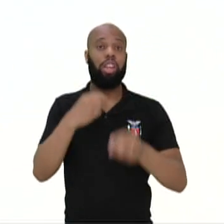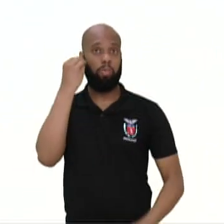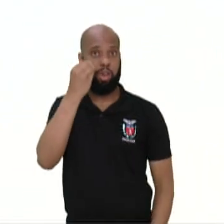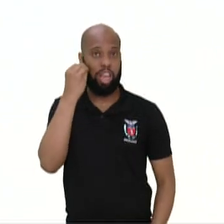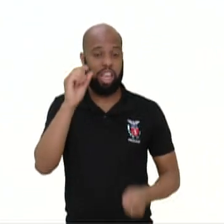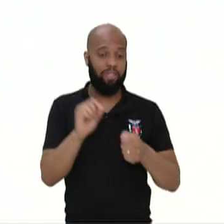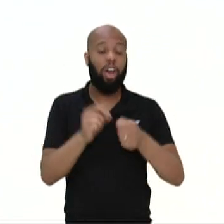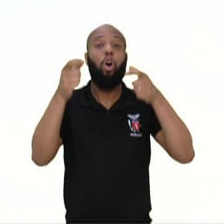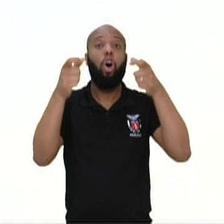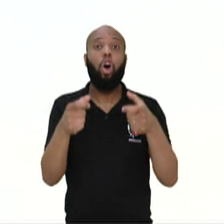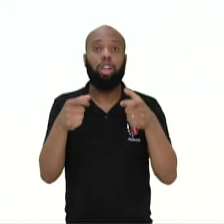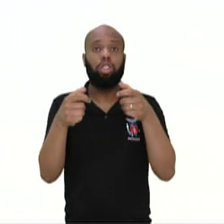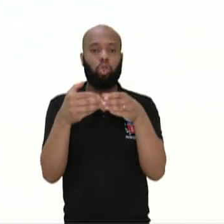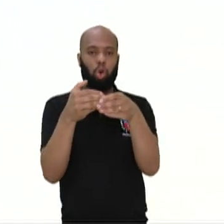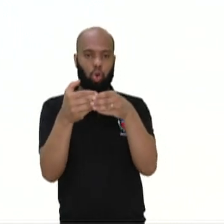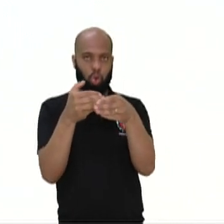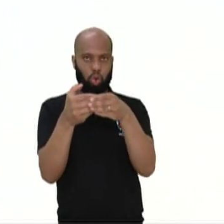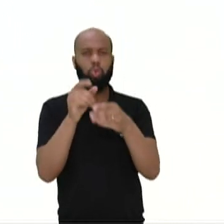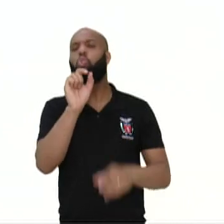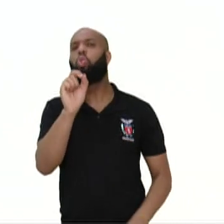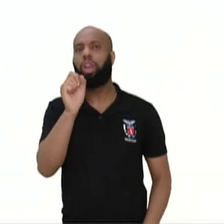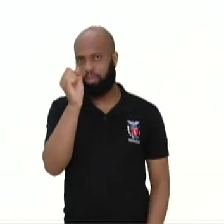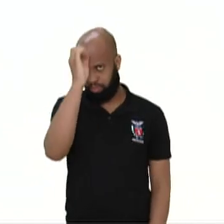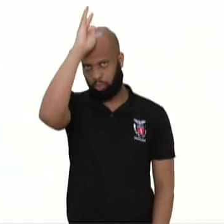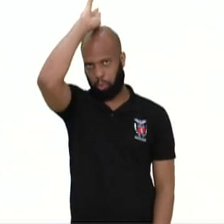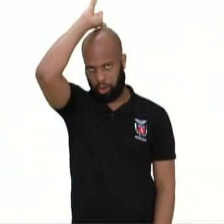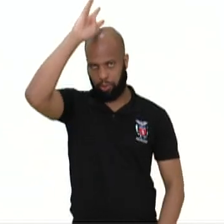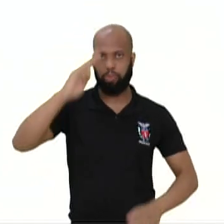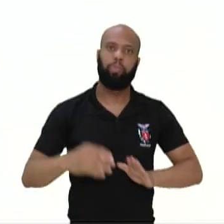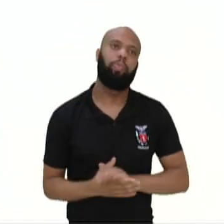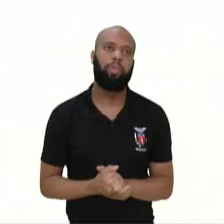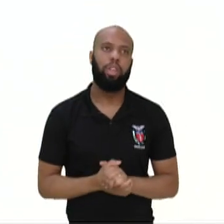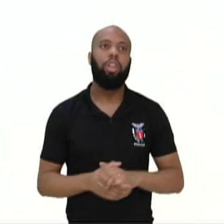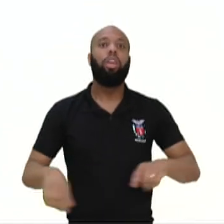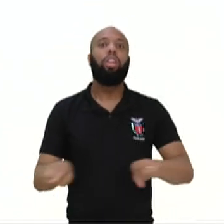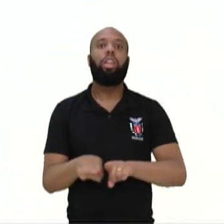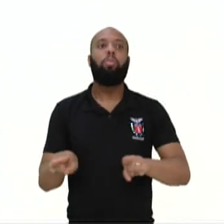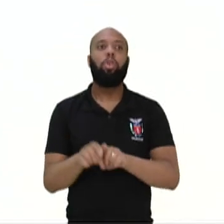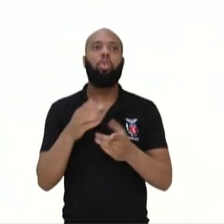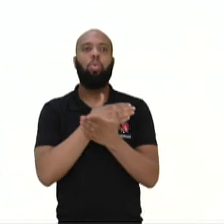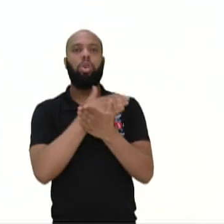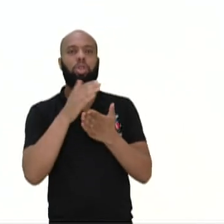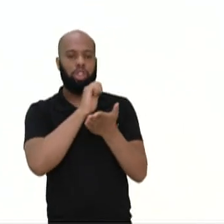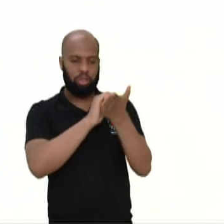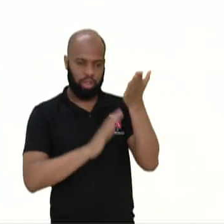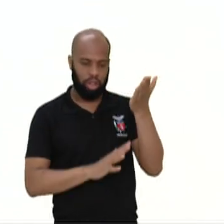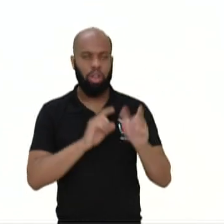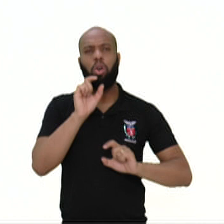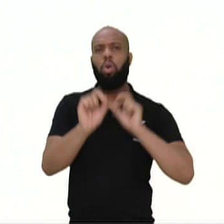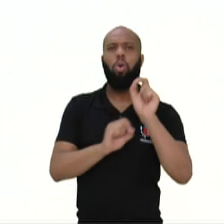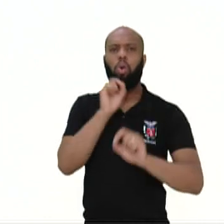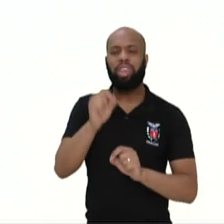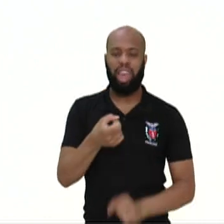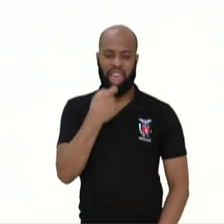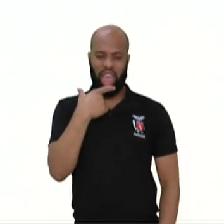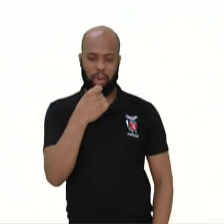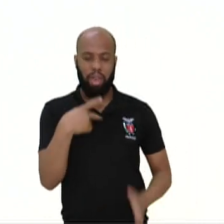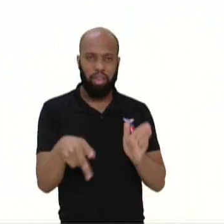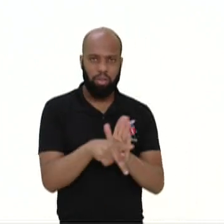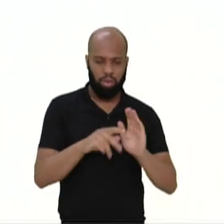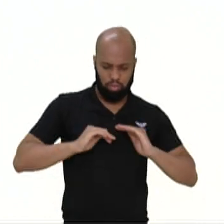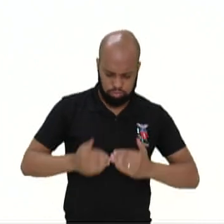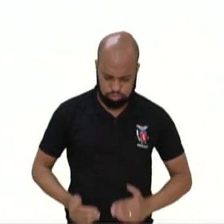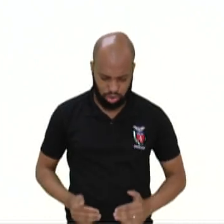que é feito no concurso para bombeiro militar. E aí iniciamos com uma atividade. O que são suplementos